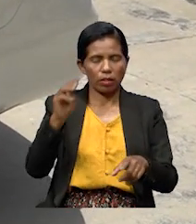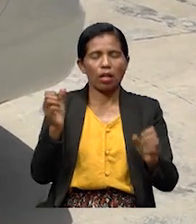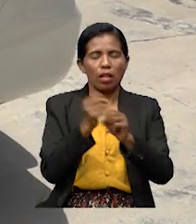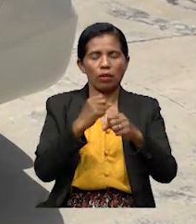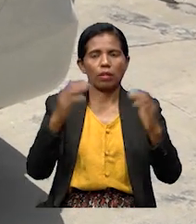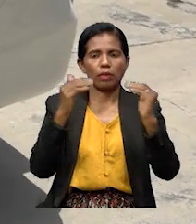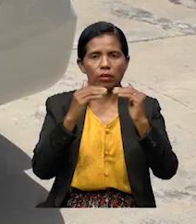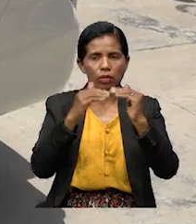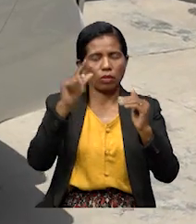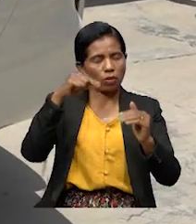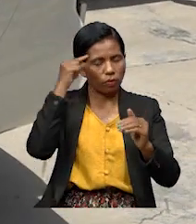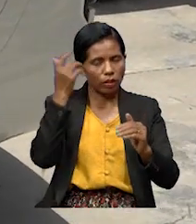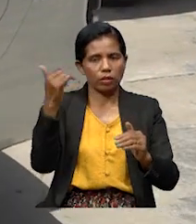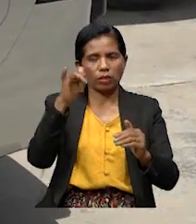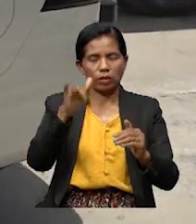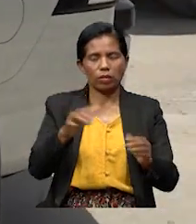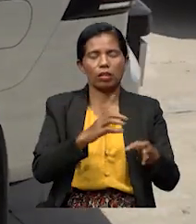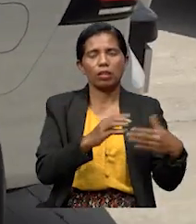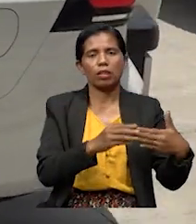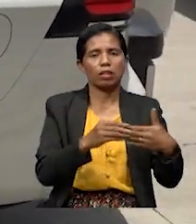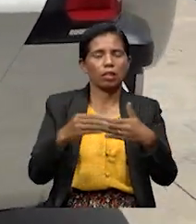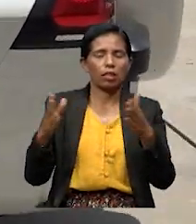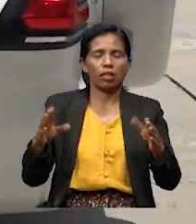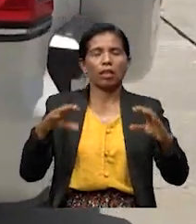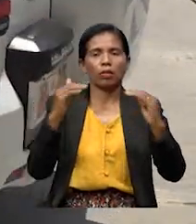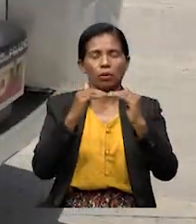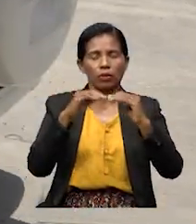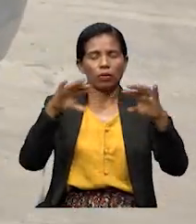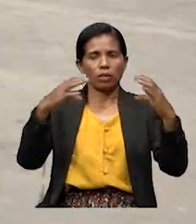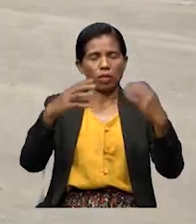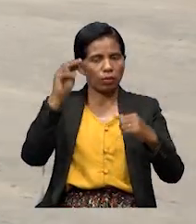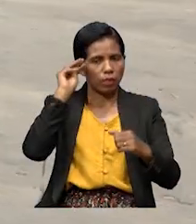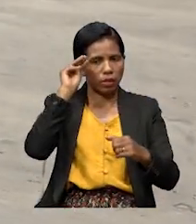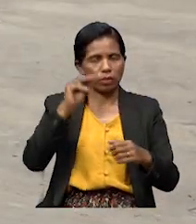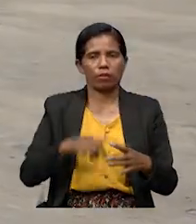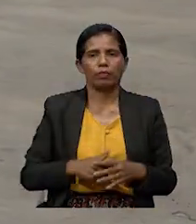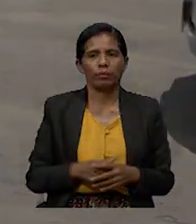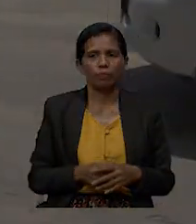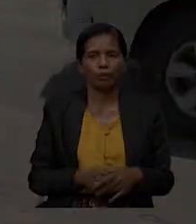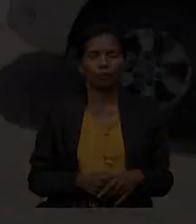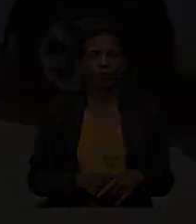com governante Sira no dirige encontro conselho ministro Agostinho da Costa Benvides Ximenes, GMN.